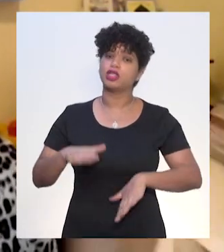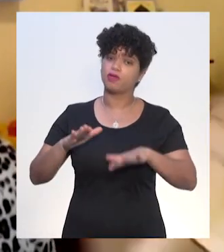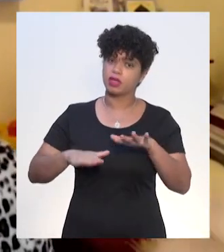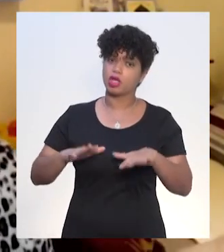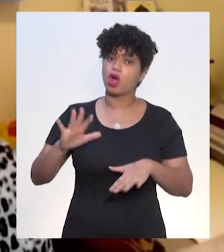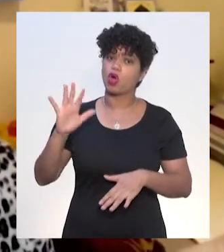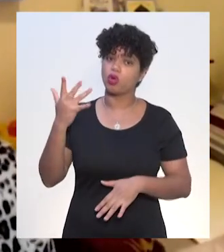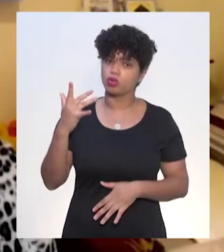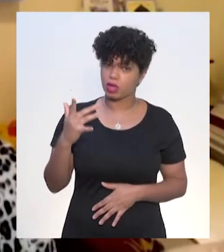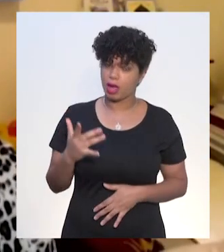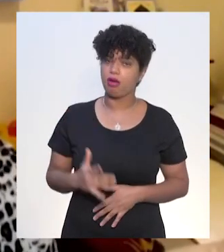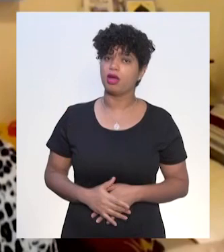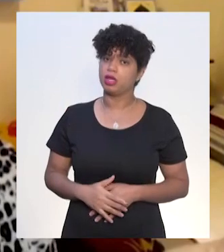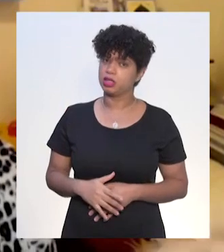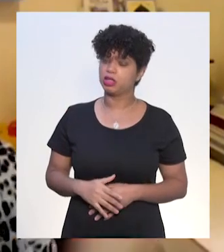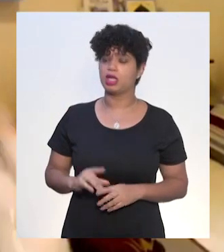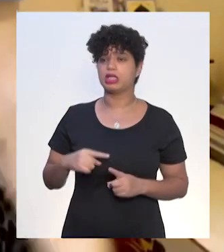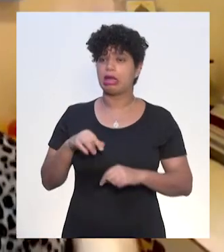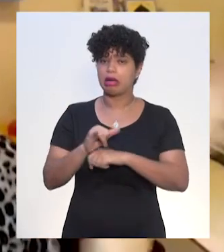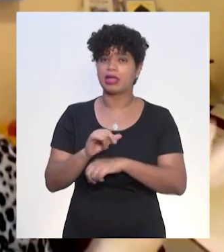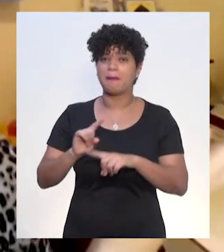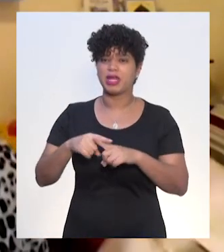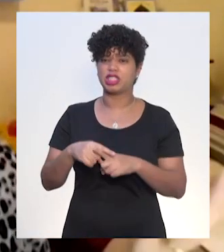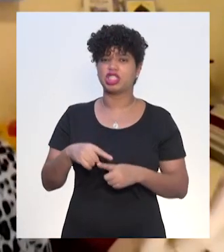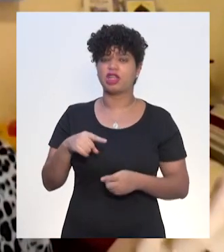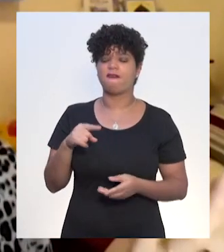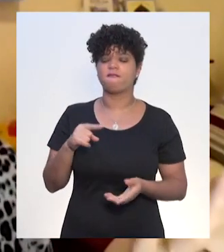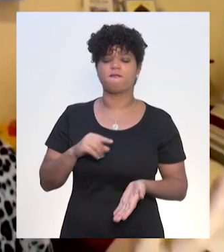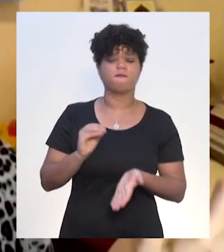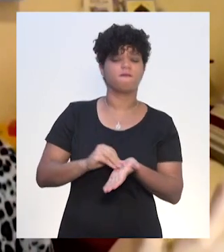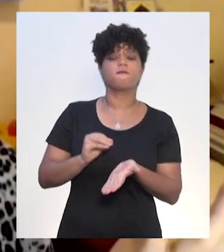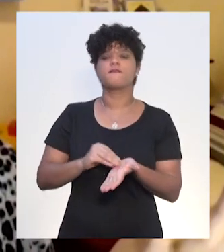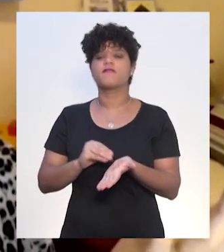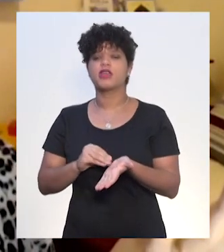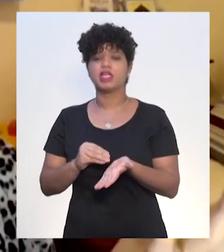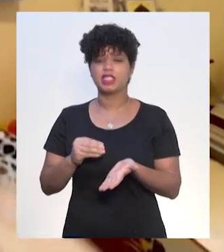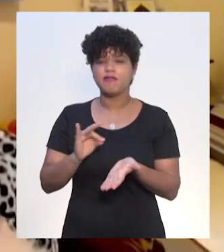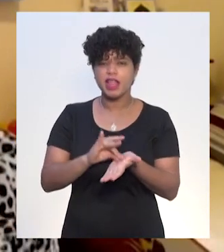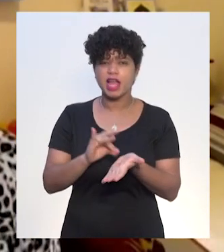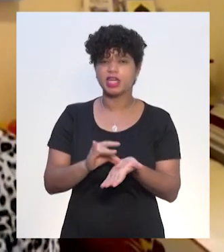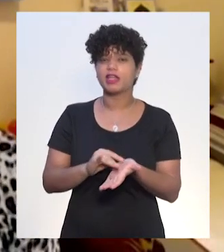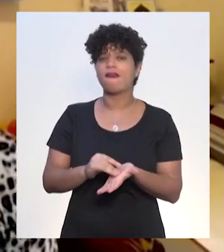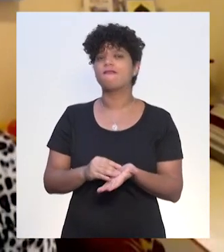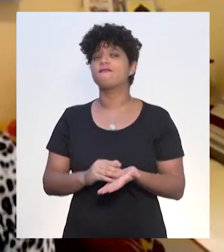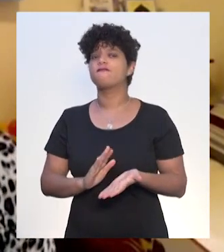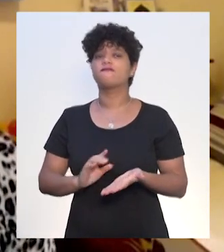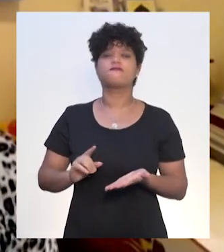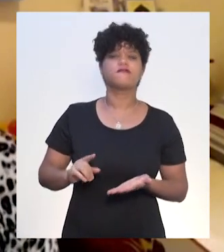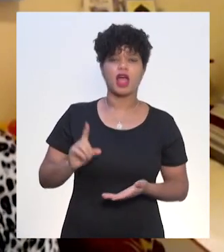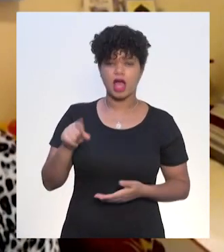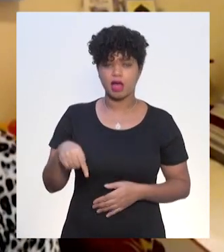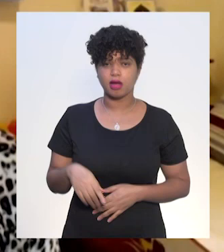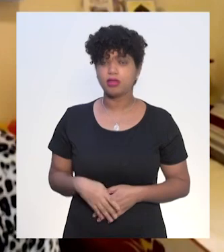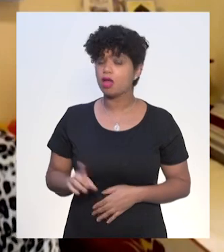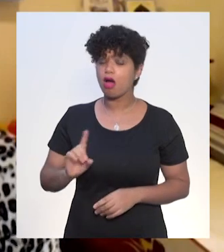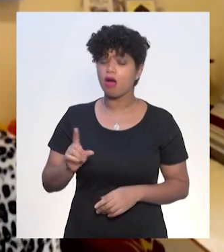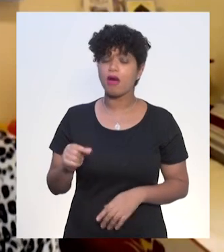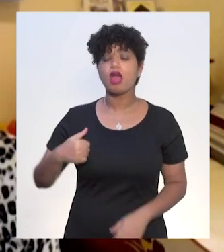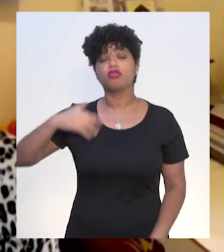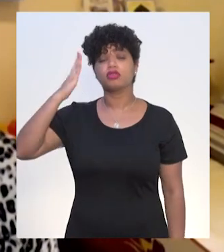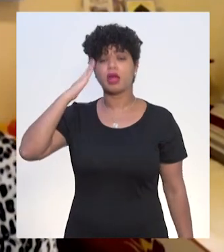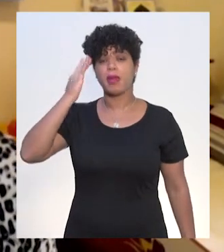até tenha sido desonesto mas não intencionalmente né bem percebi que eu fiz aquilo repente eu sei quem eu sou